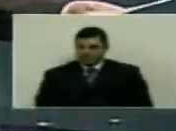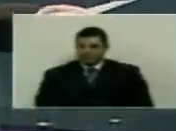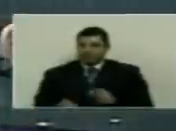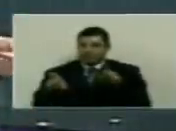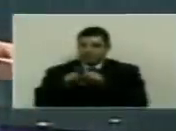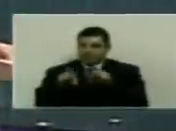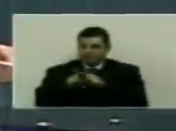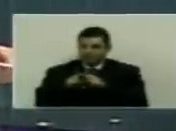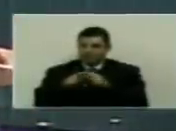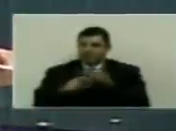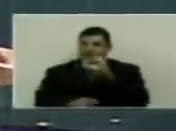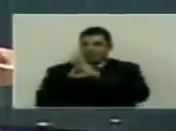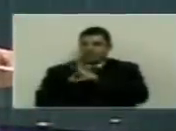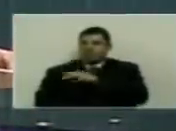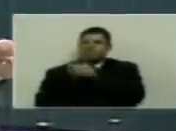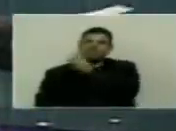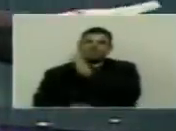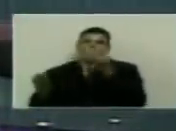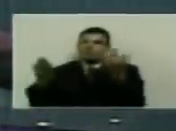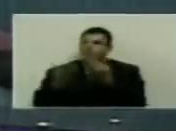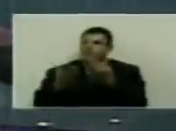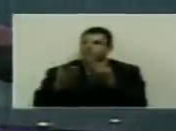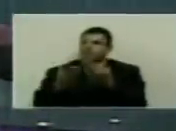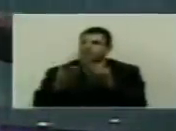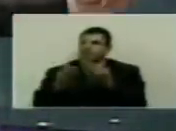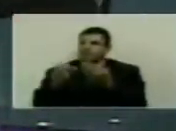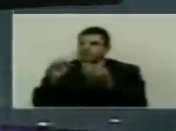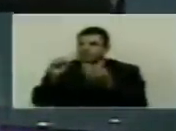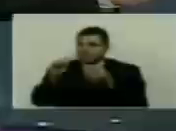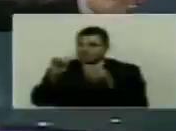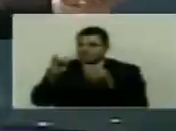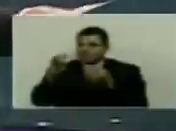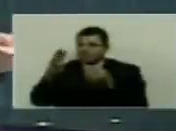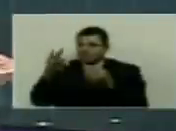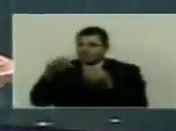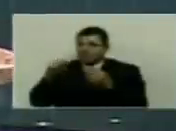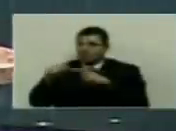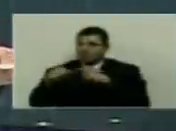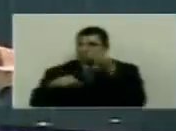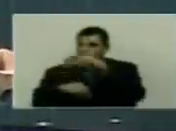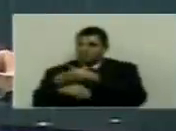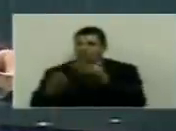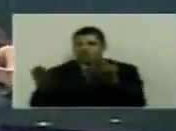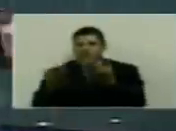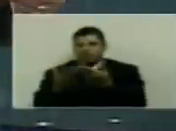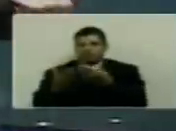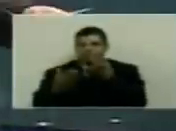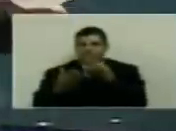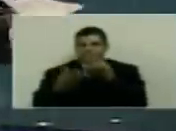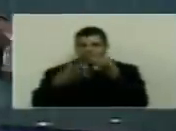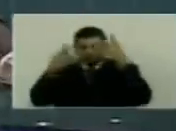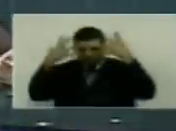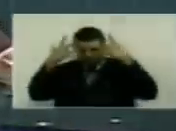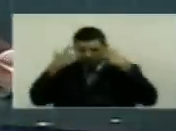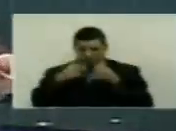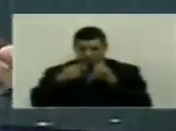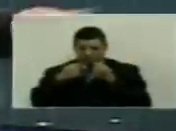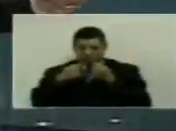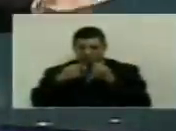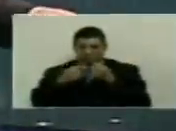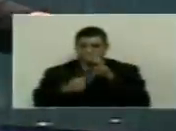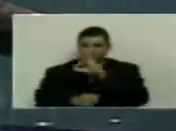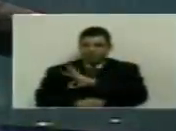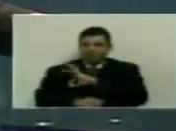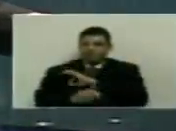A operação da Polícia Federal hoje é simbólica. Eu acho que nós temos que aproveitar a sua presença aqui para explicar. A